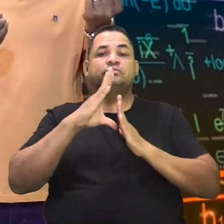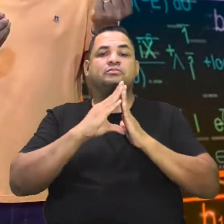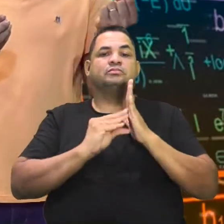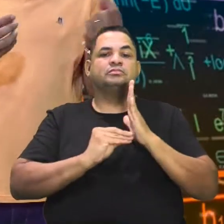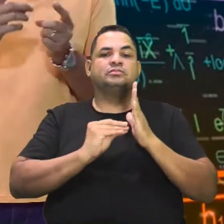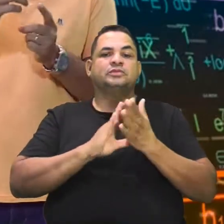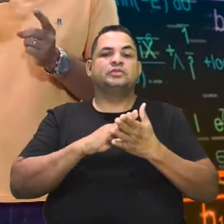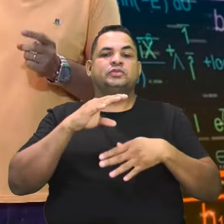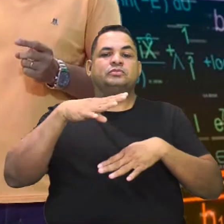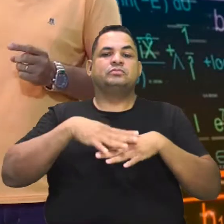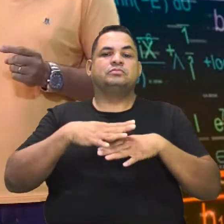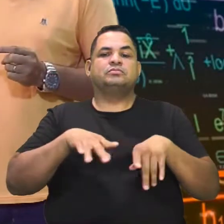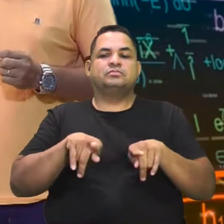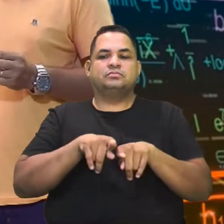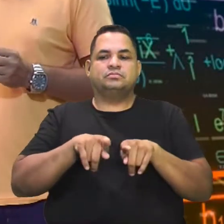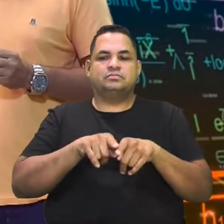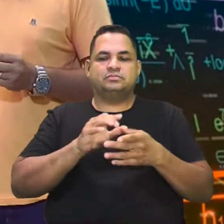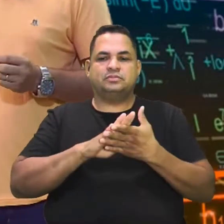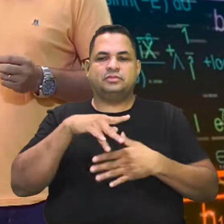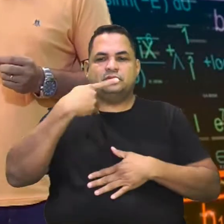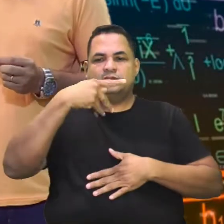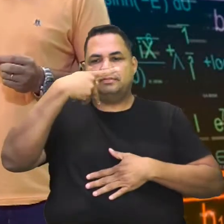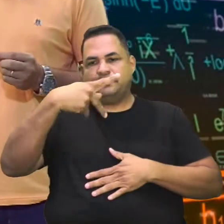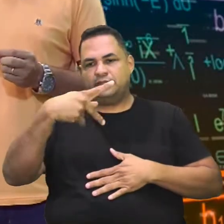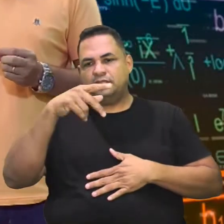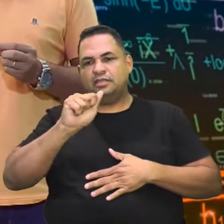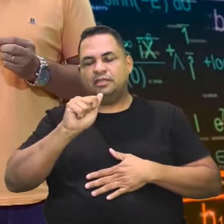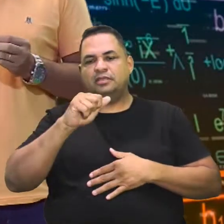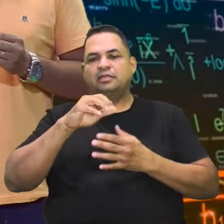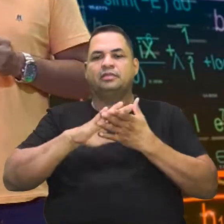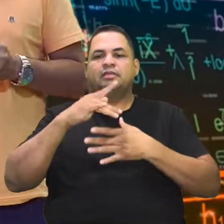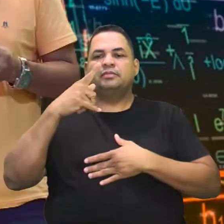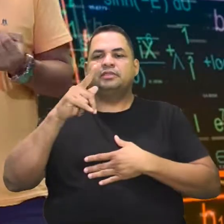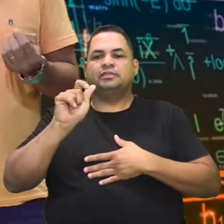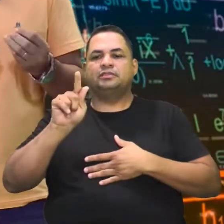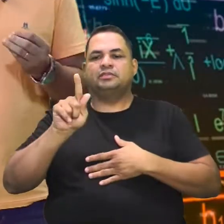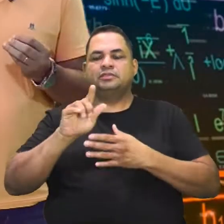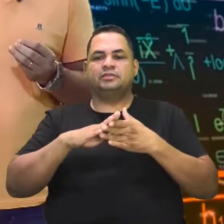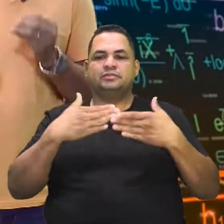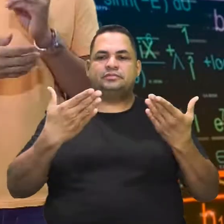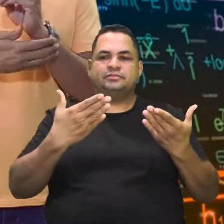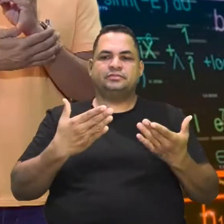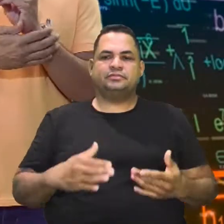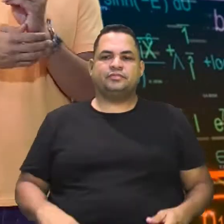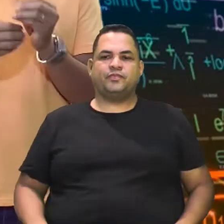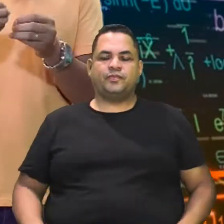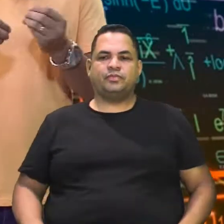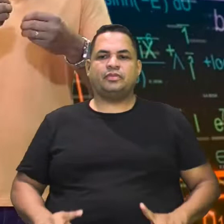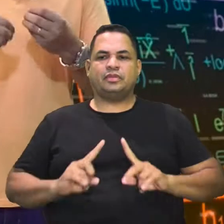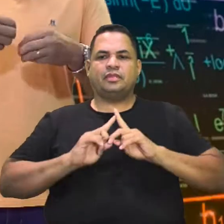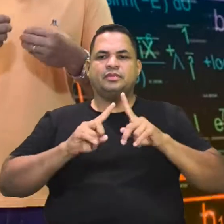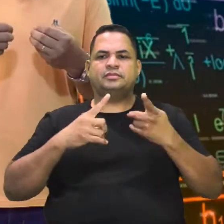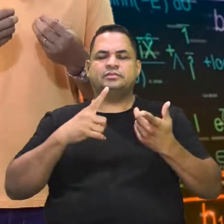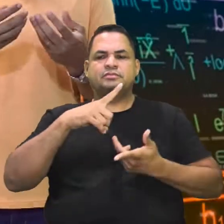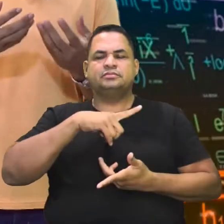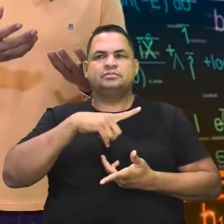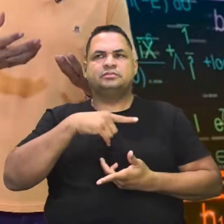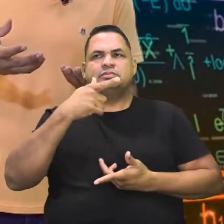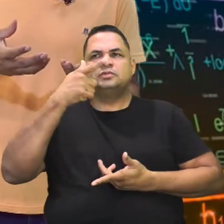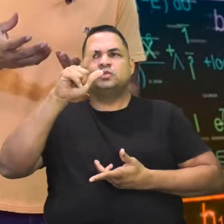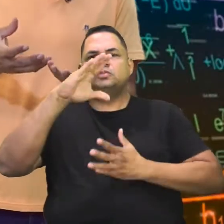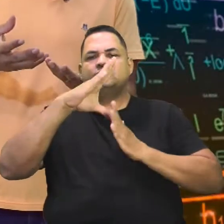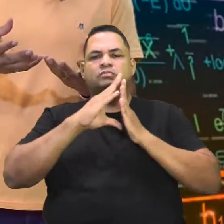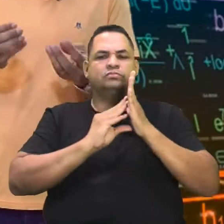de matemática também, eu falei de PA e PG na aula anterior, né, que tá na PA, na PG, mas será que tem algum